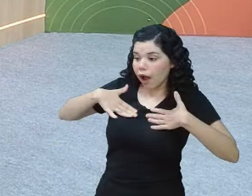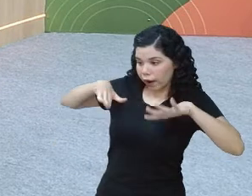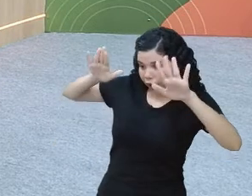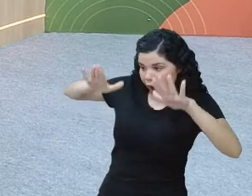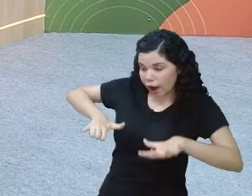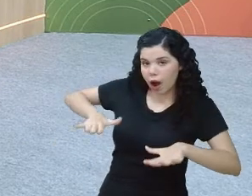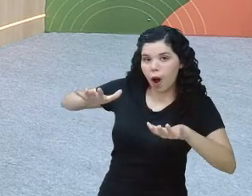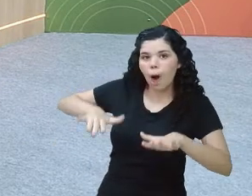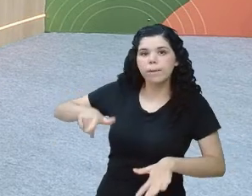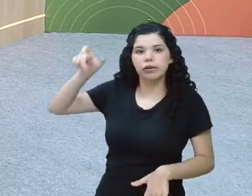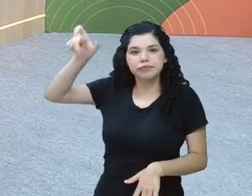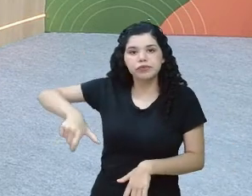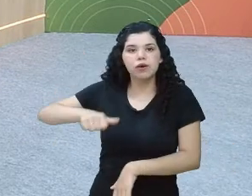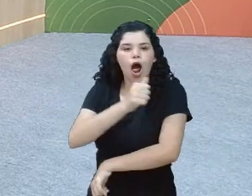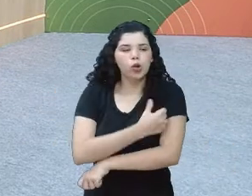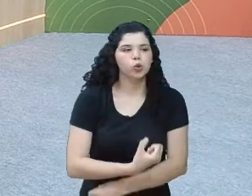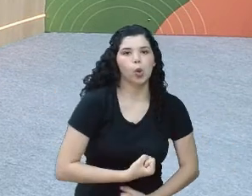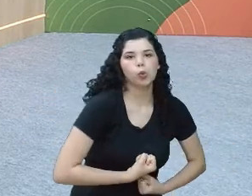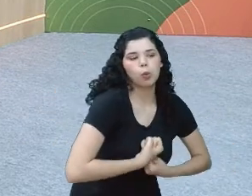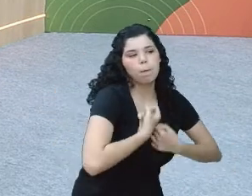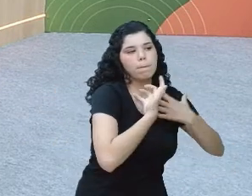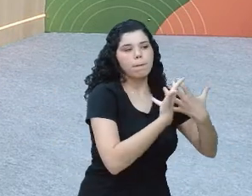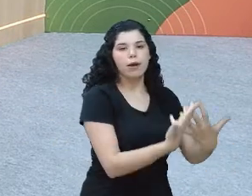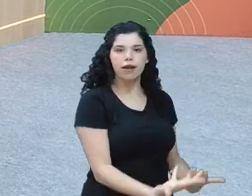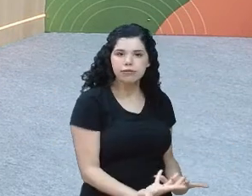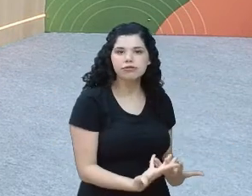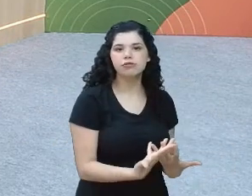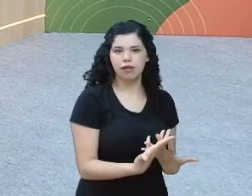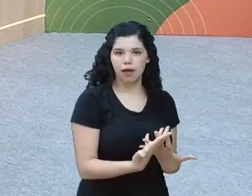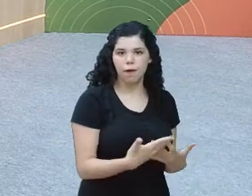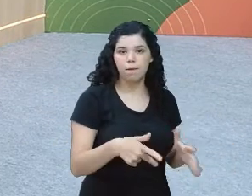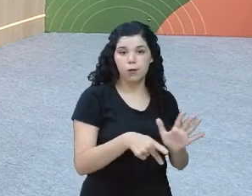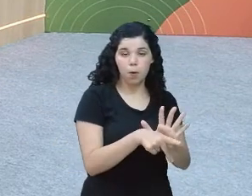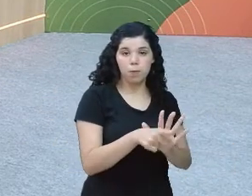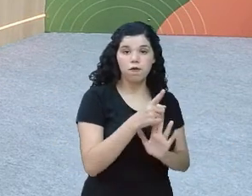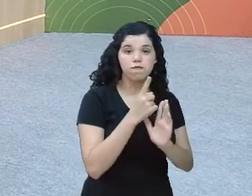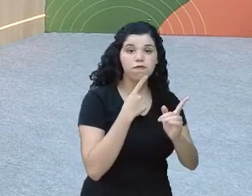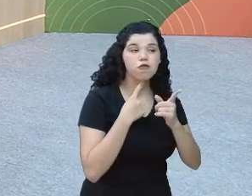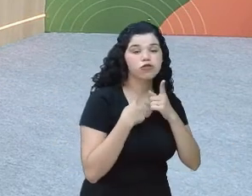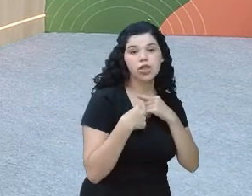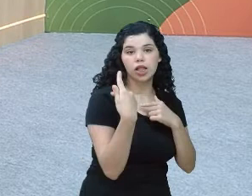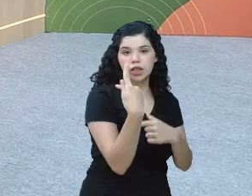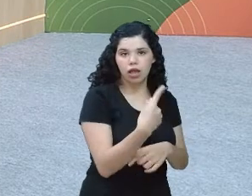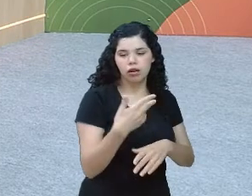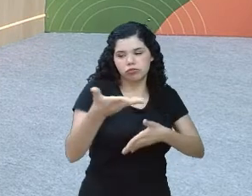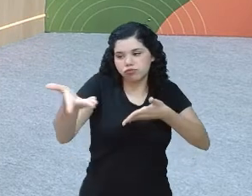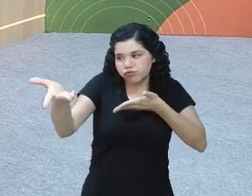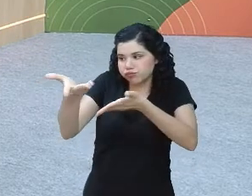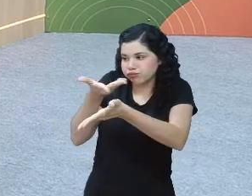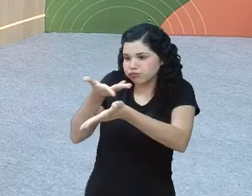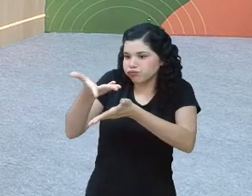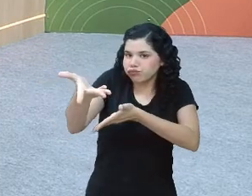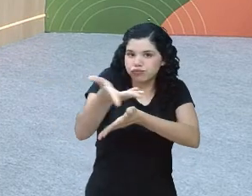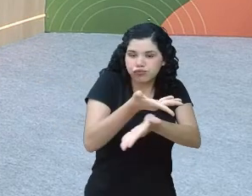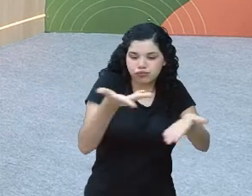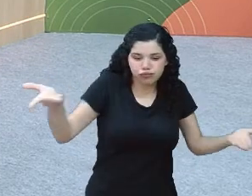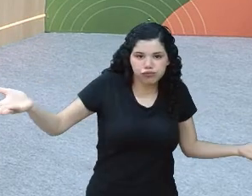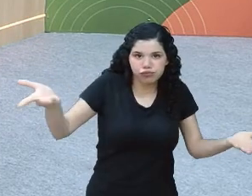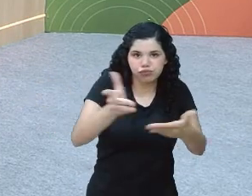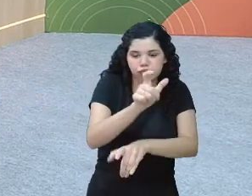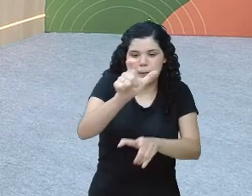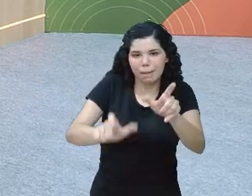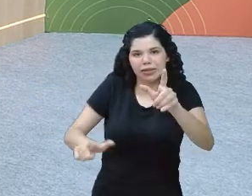é? Colocar aquele estudante para falar, ouvir o que ele tem a dizer, fazer trocas, não é, entre ele e os demais